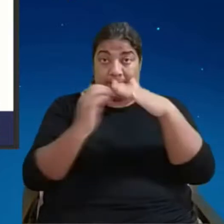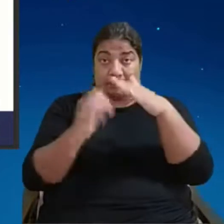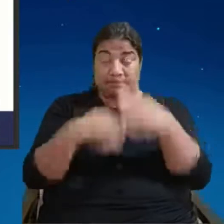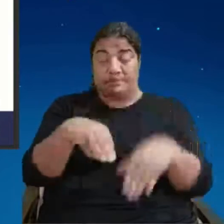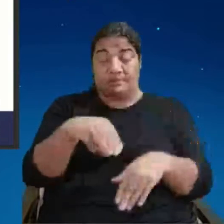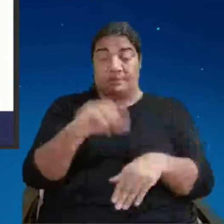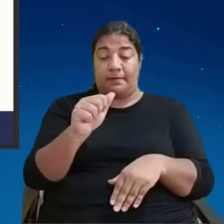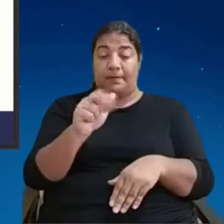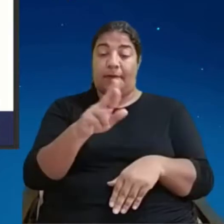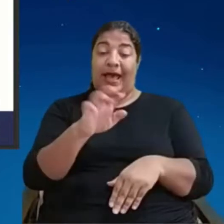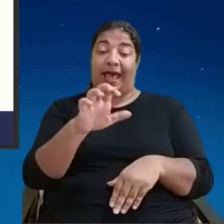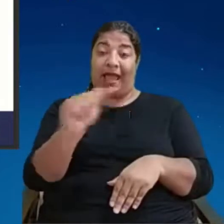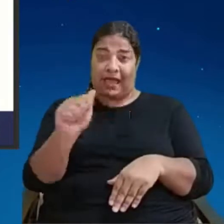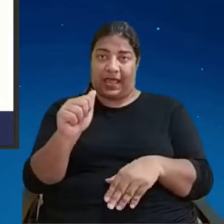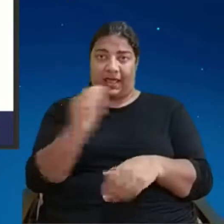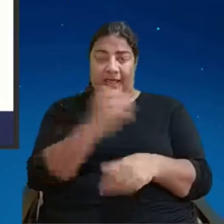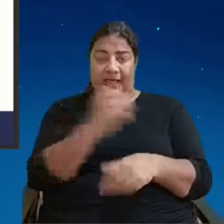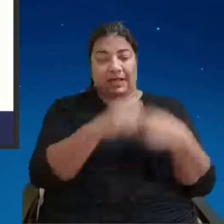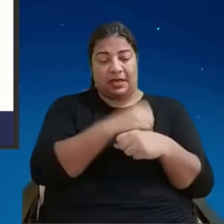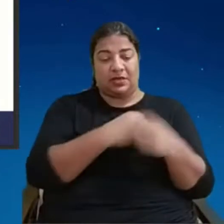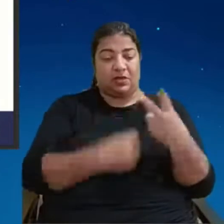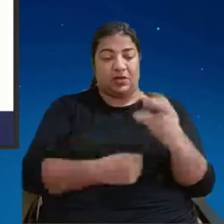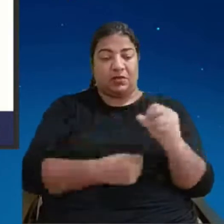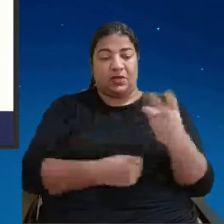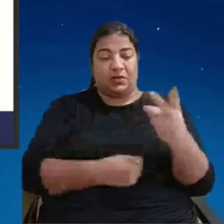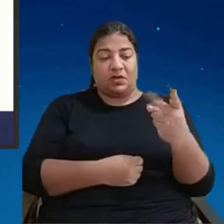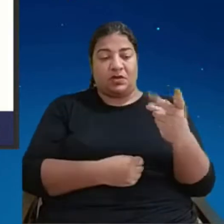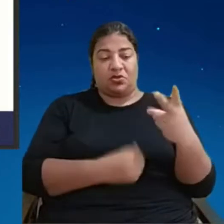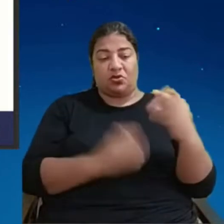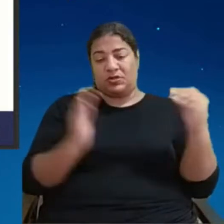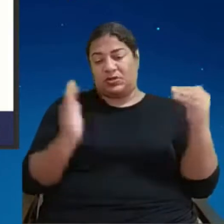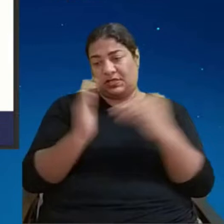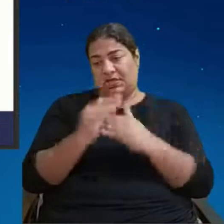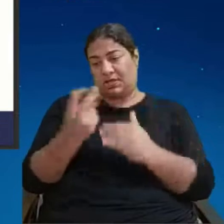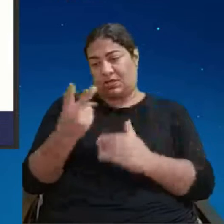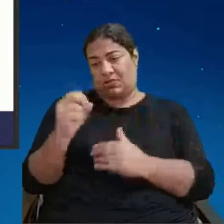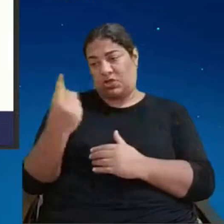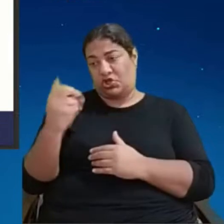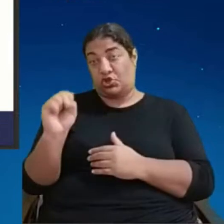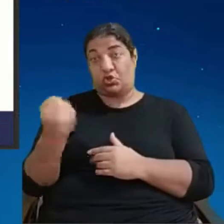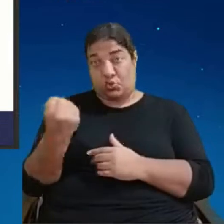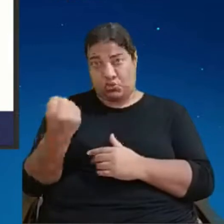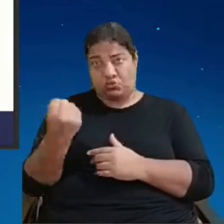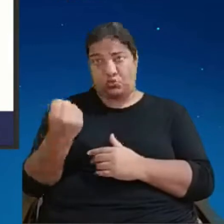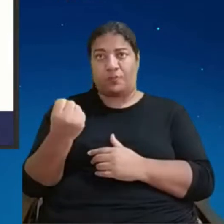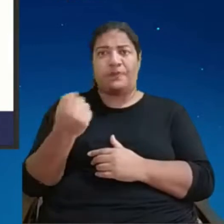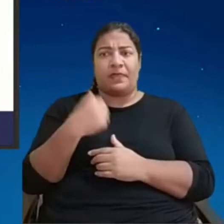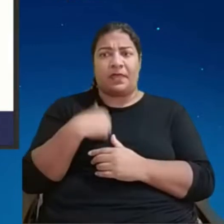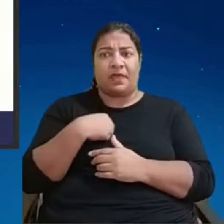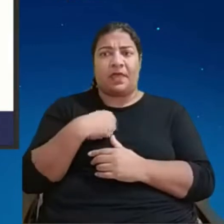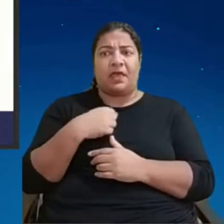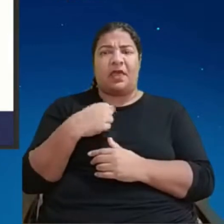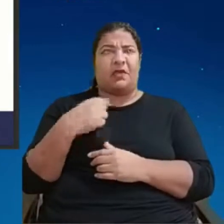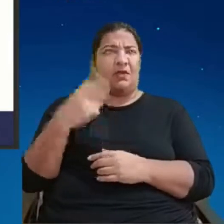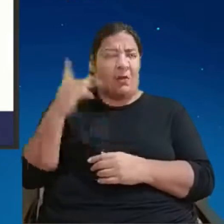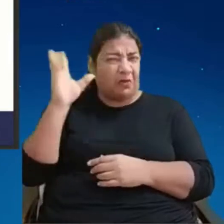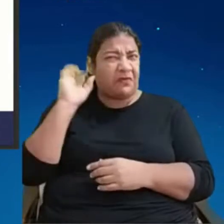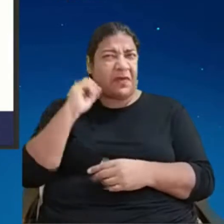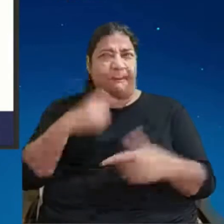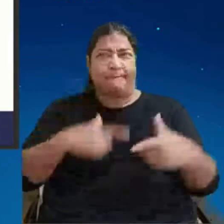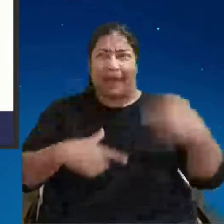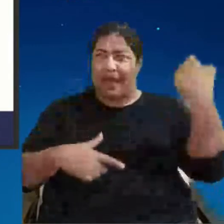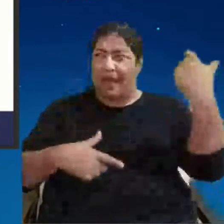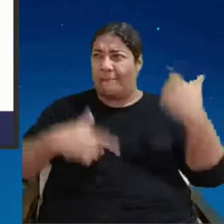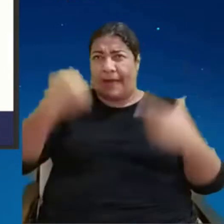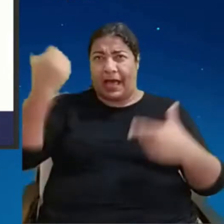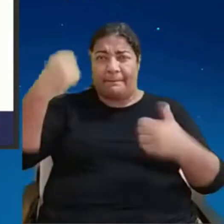De 2012 até 2018. Então, assim, eu ouvia tiros, tinha aquelas confusões do Rio de Janeiro, mas eu